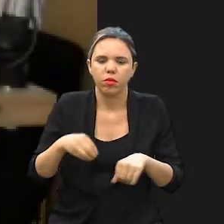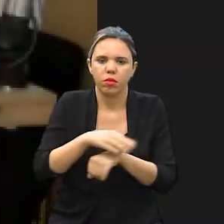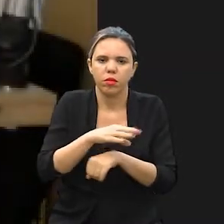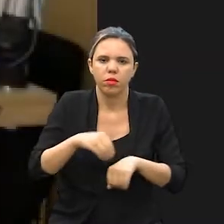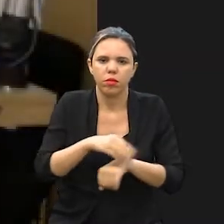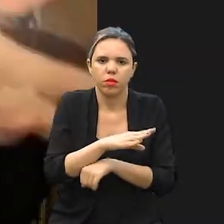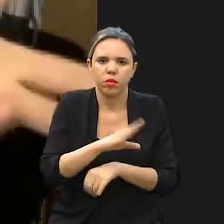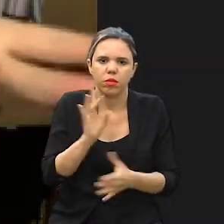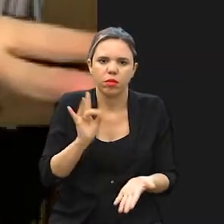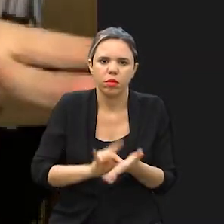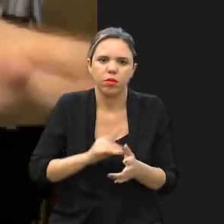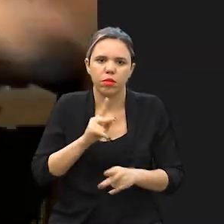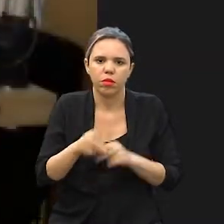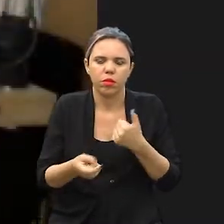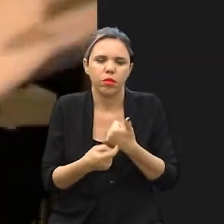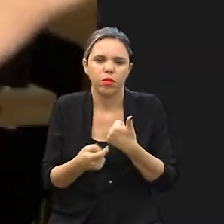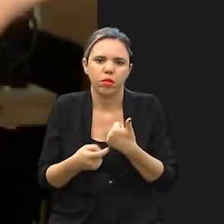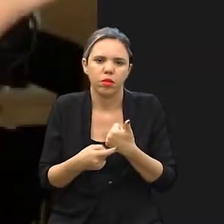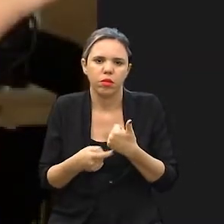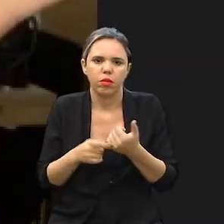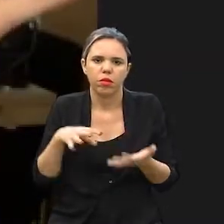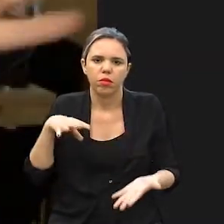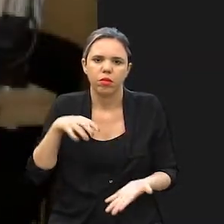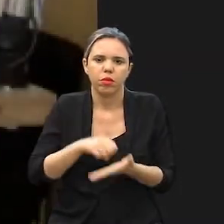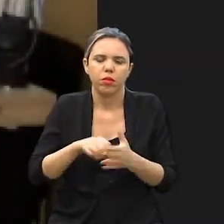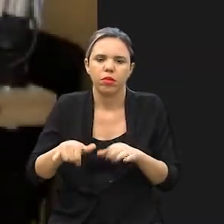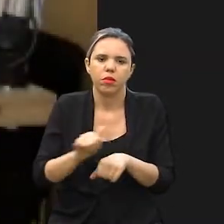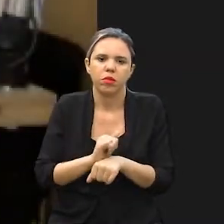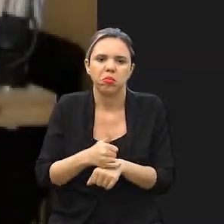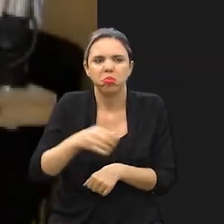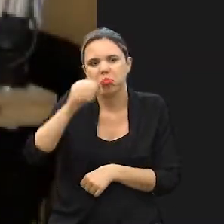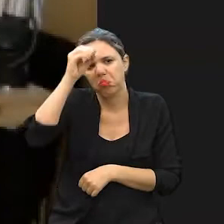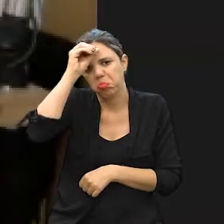o assunto realmente é o seguidor, é um inscrito do canal. Porque às vezes